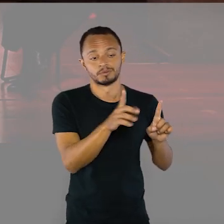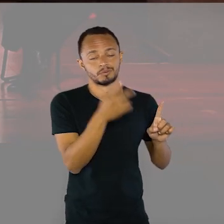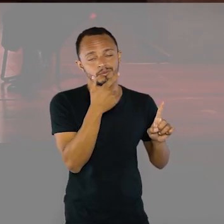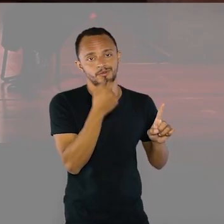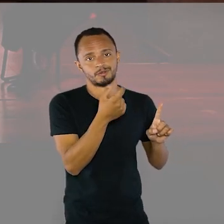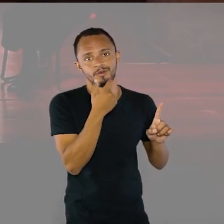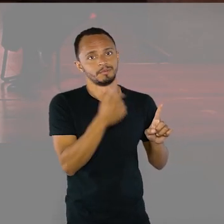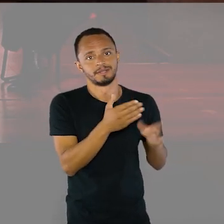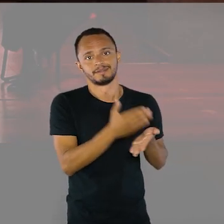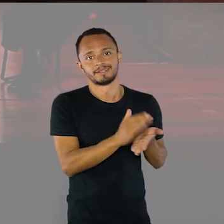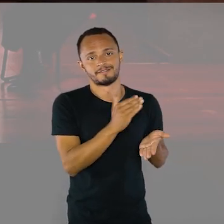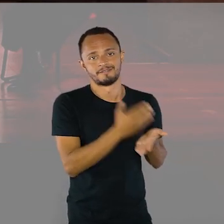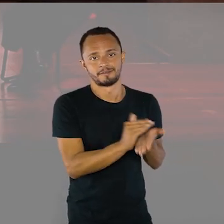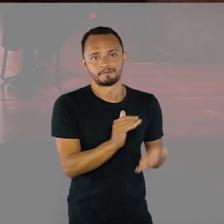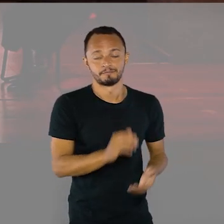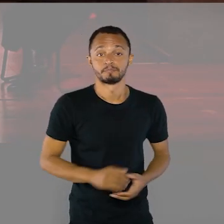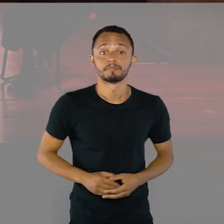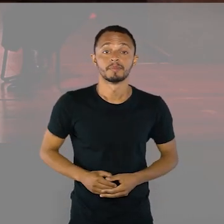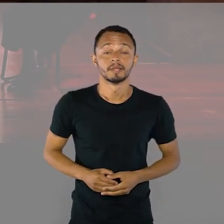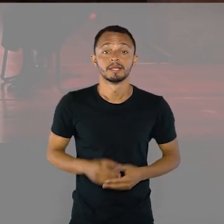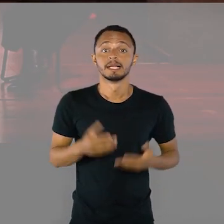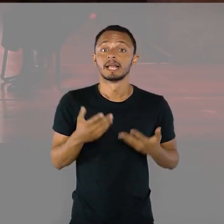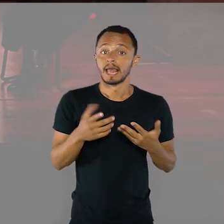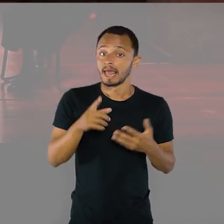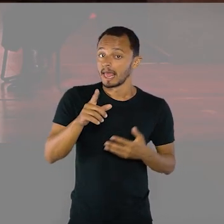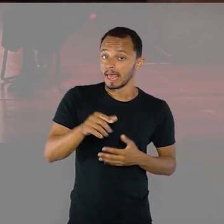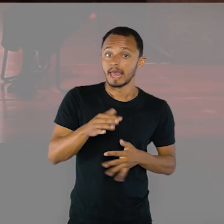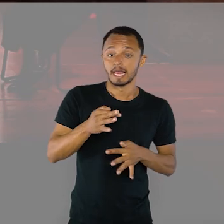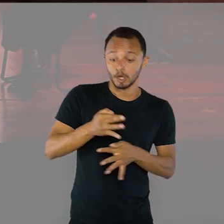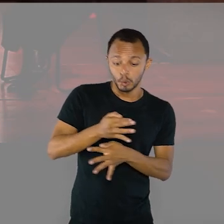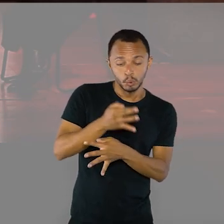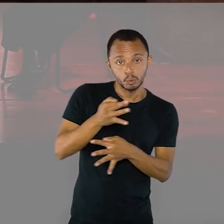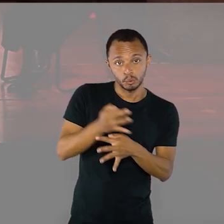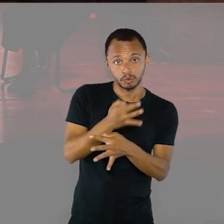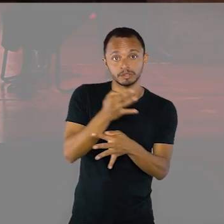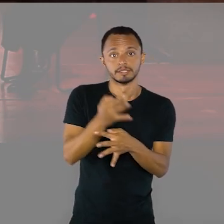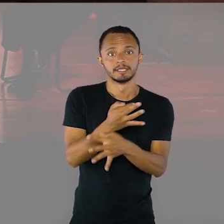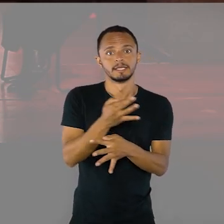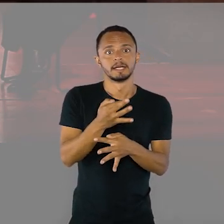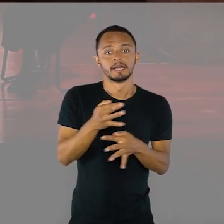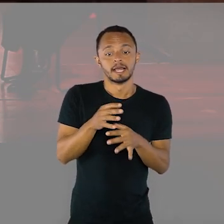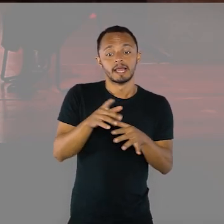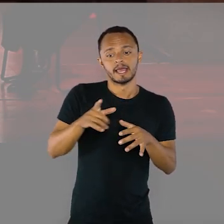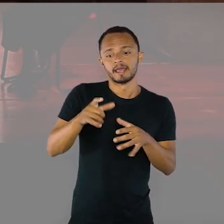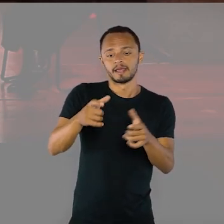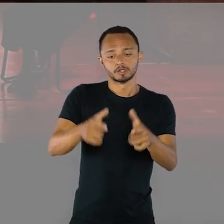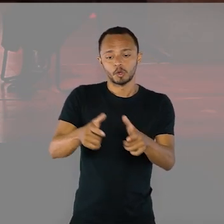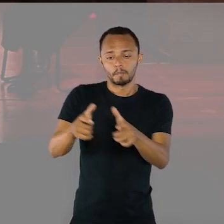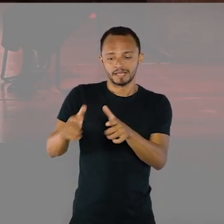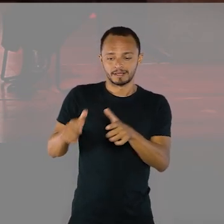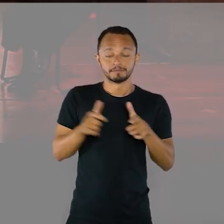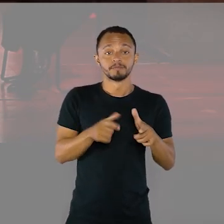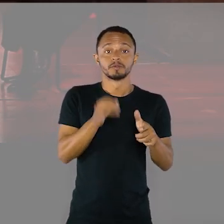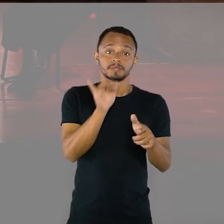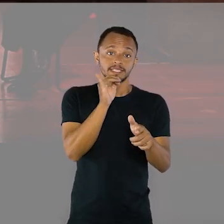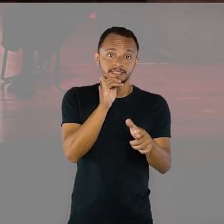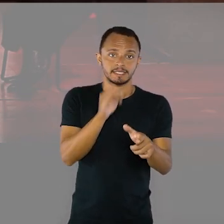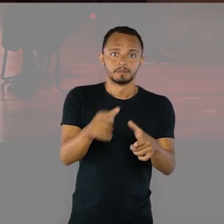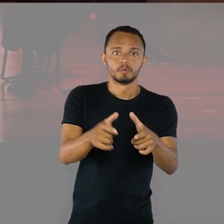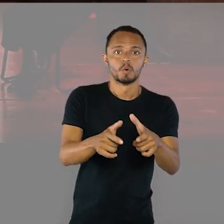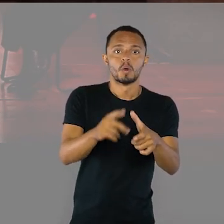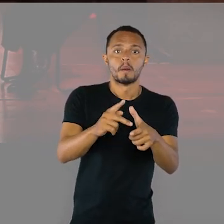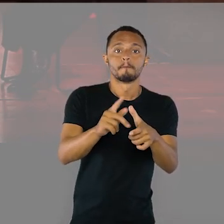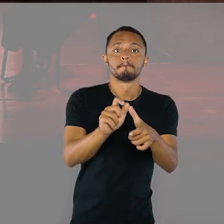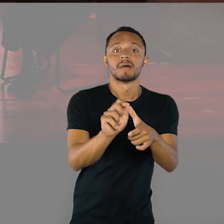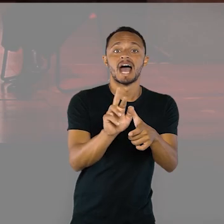luta, né, entre a colônia e a metrópole, né? Então, quando a gente pensa na Guerra da Independência, por exemplo, Pará era muito mais fiel às cortes